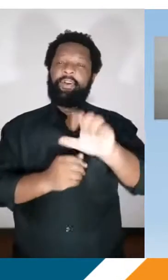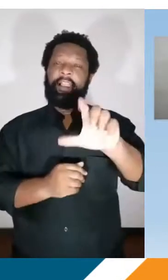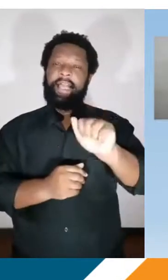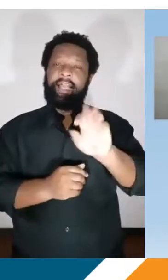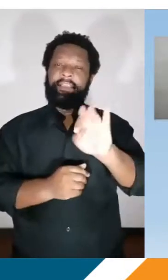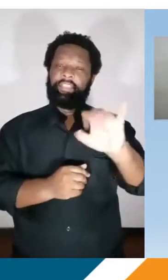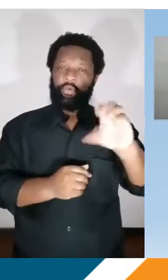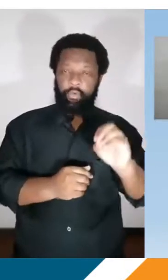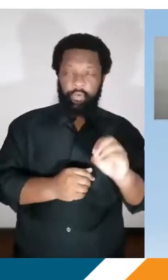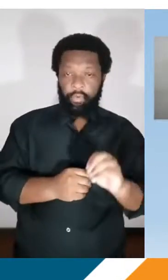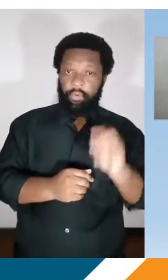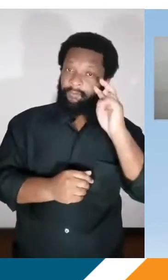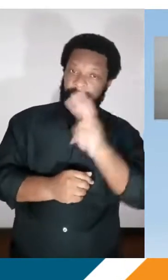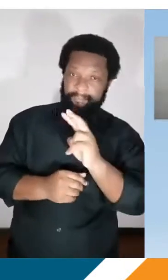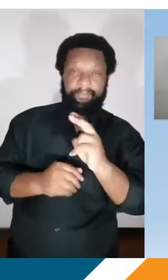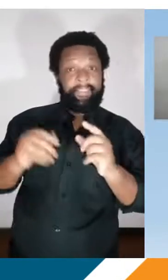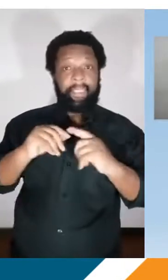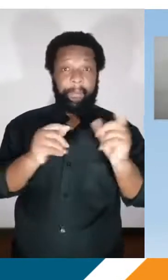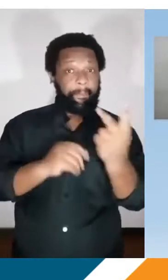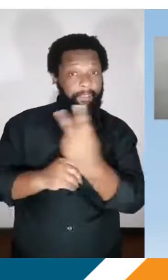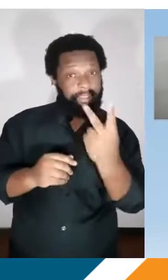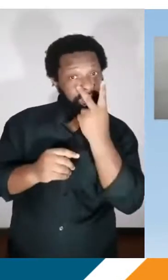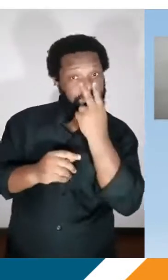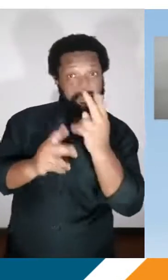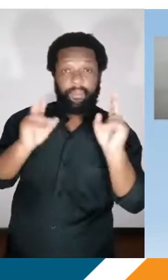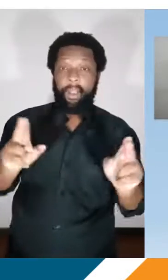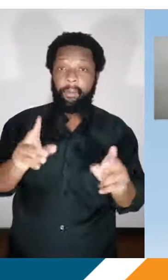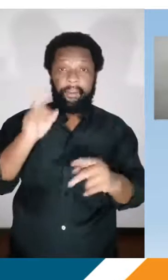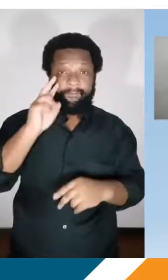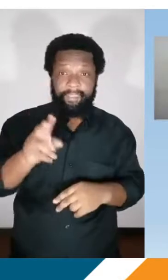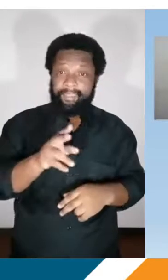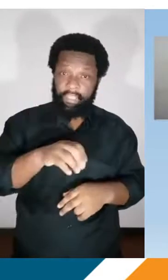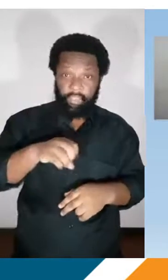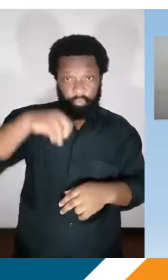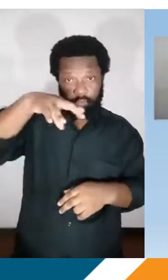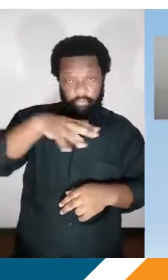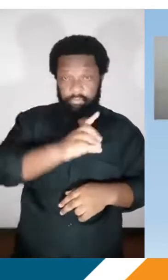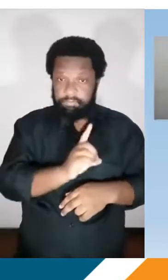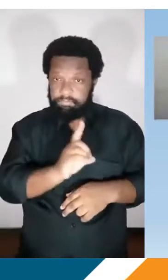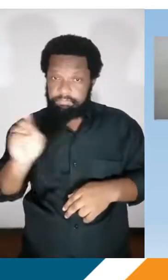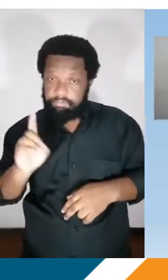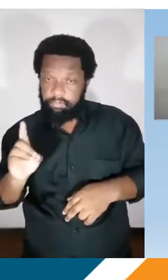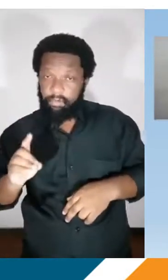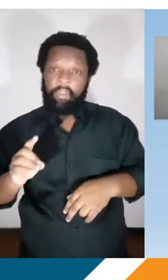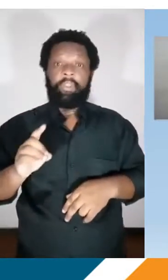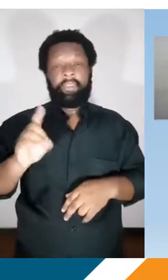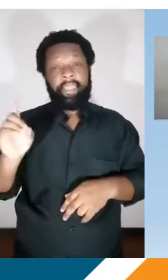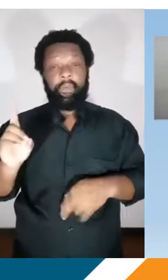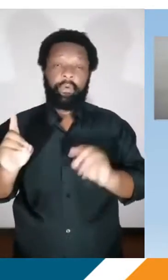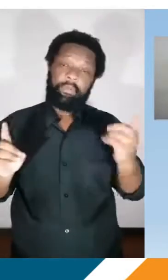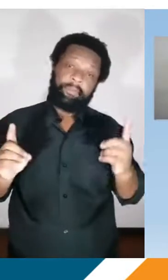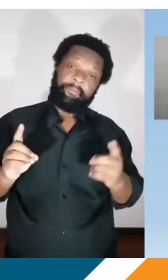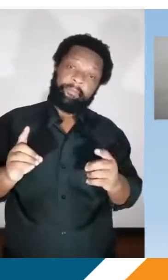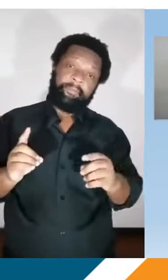lático, um para o outro. Você pode ver assim, parece que são iguais, mas vai ver um desvio de luz polarizada diferente. Um vai ser ácido